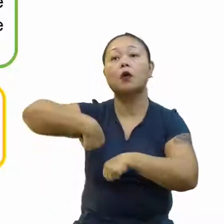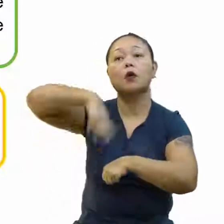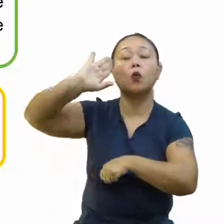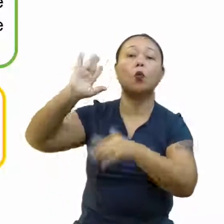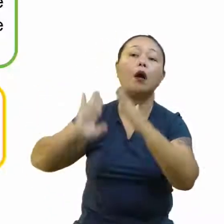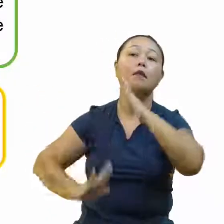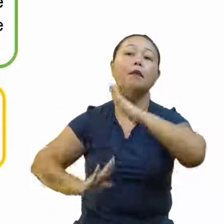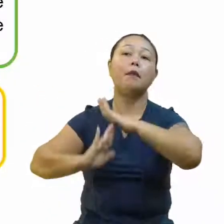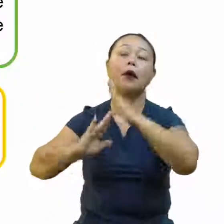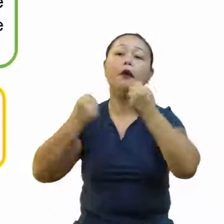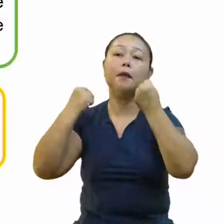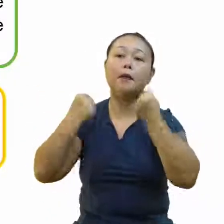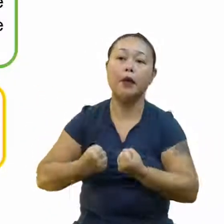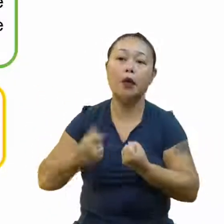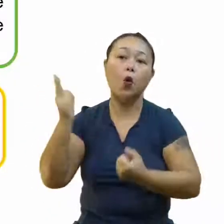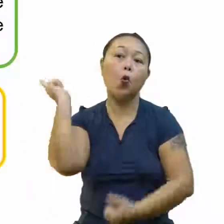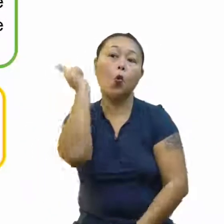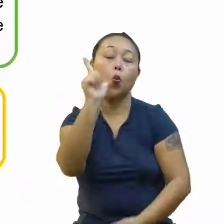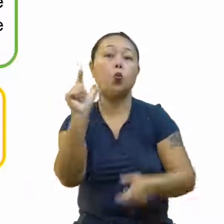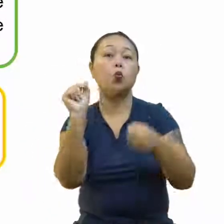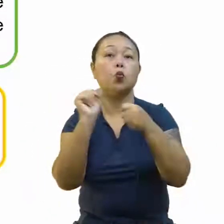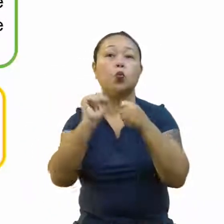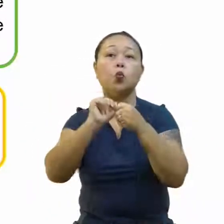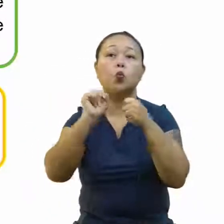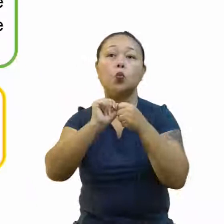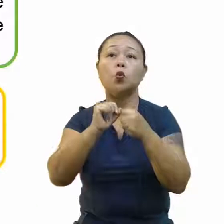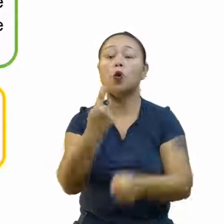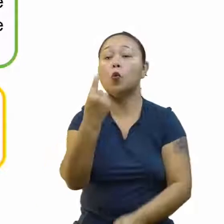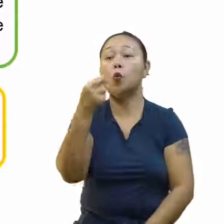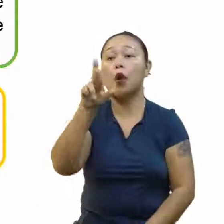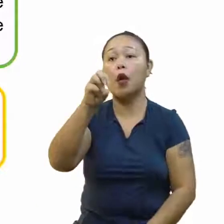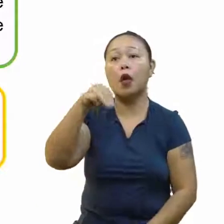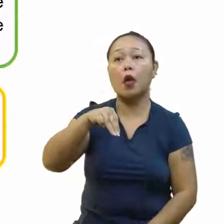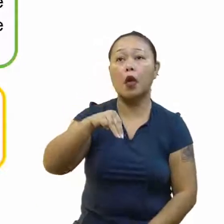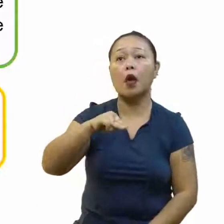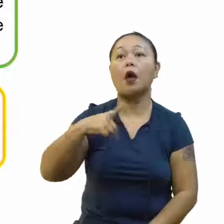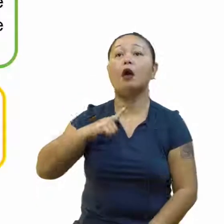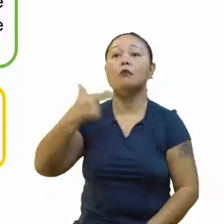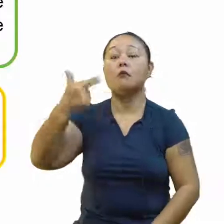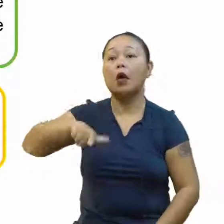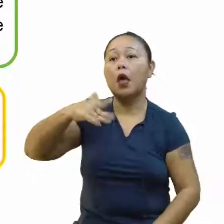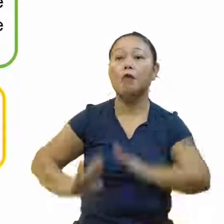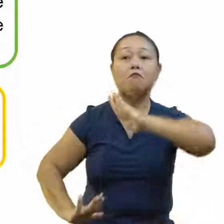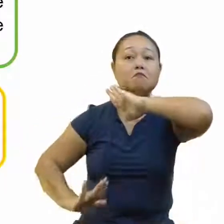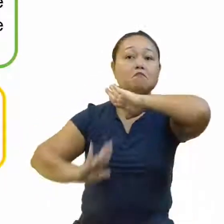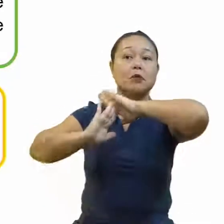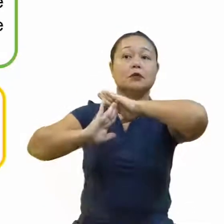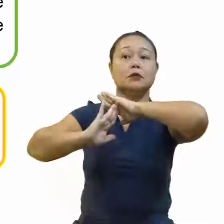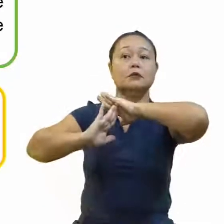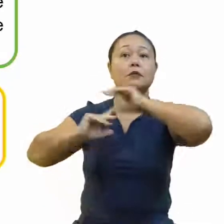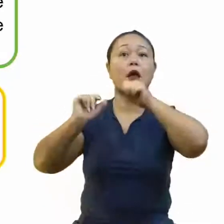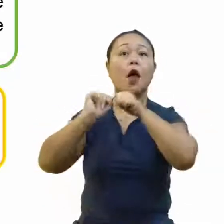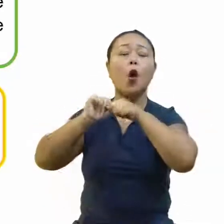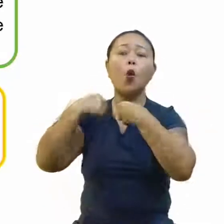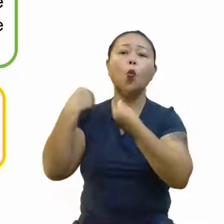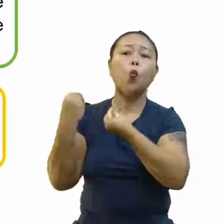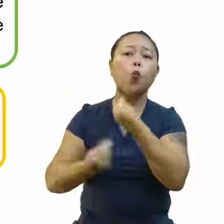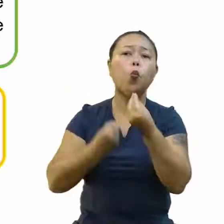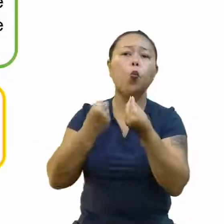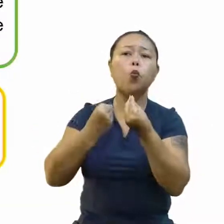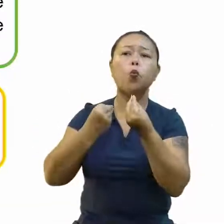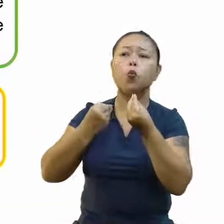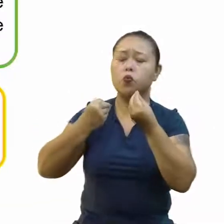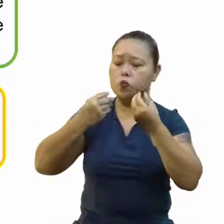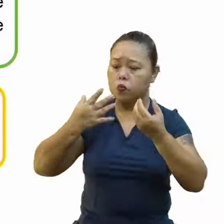você consegue fazer em uma RM, que é uma repetição máxima. Então, quanto que você consegue levantar